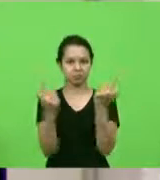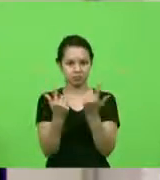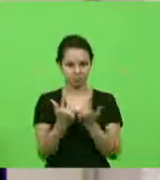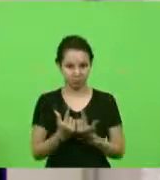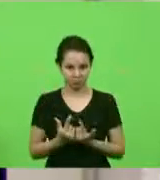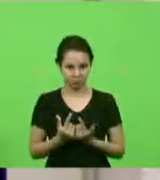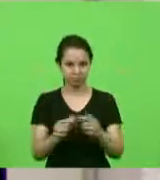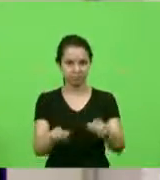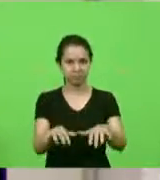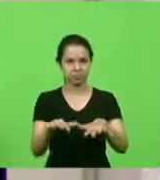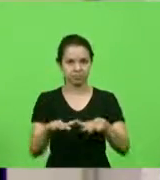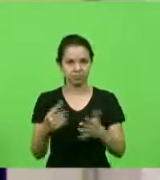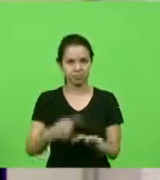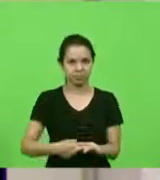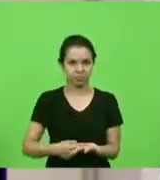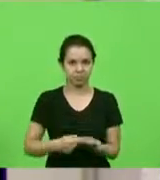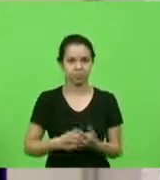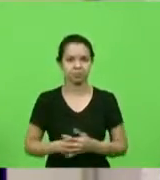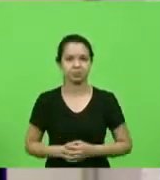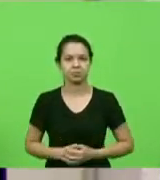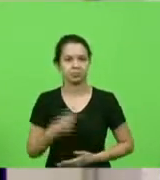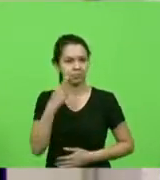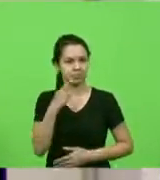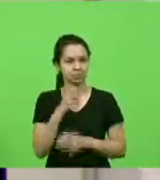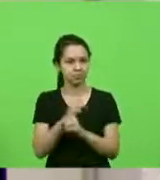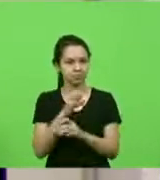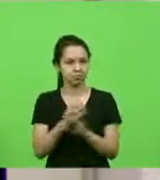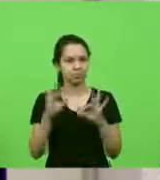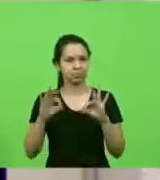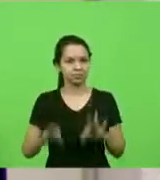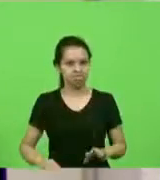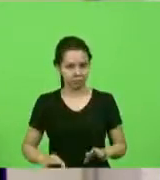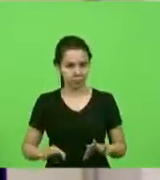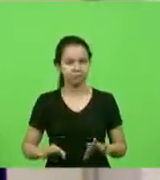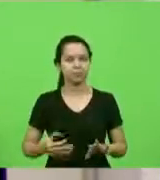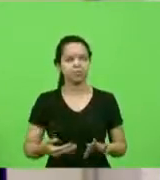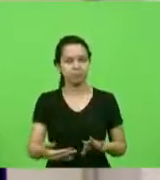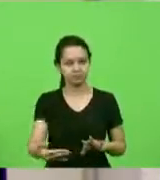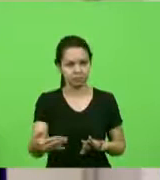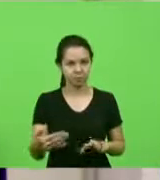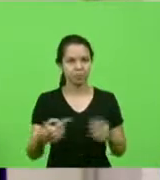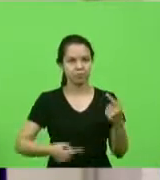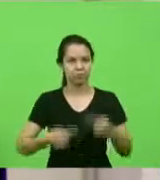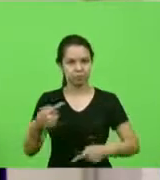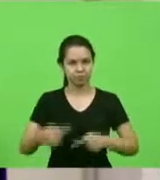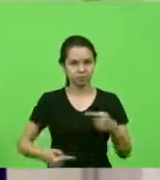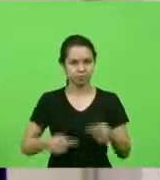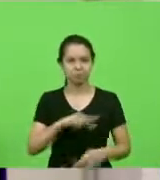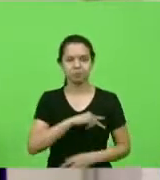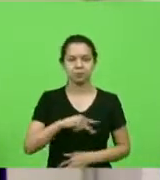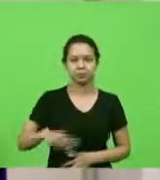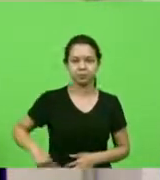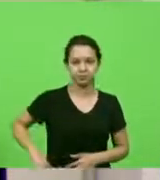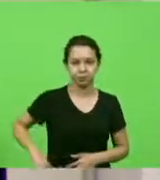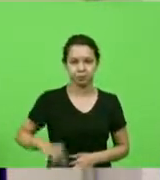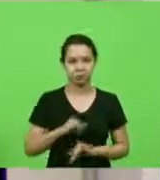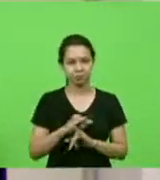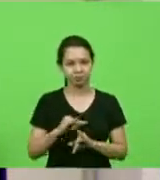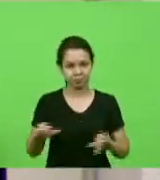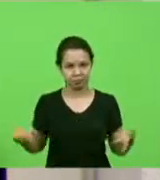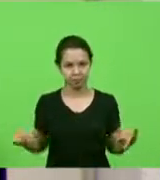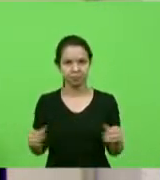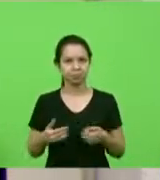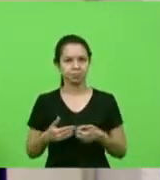sessão ordinária. Havendo o quórum regimental para deliberação, o senhor presidente declarou abertos os trabalhos e deu a ata